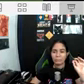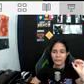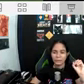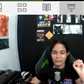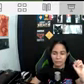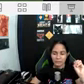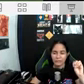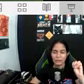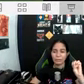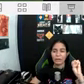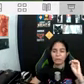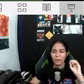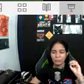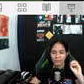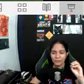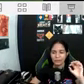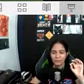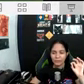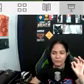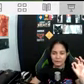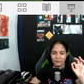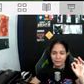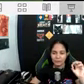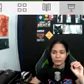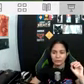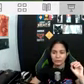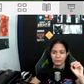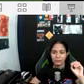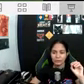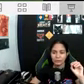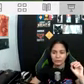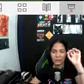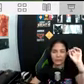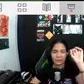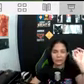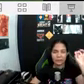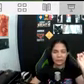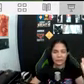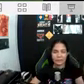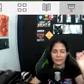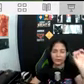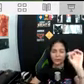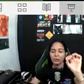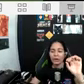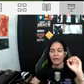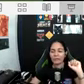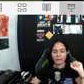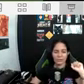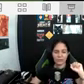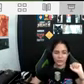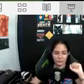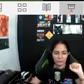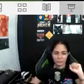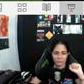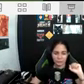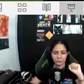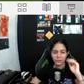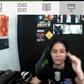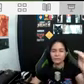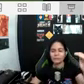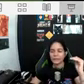estudo apenas, por exemplo, eu vou apenas coletar dados de pessoas de 25 a 30